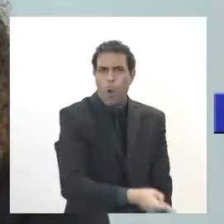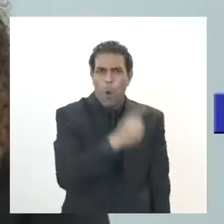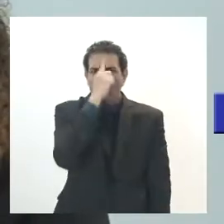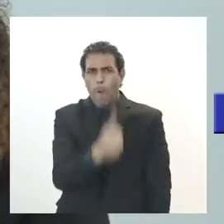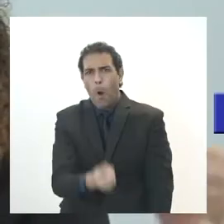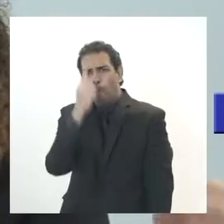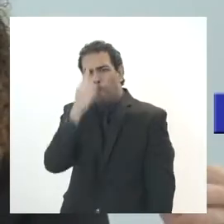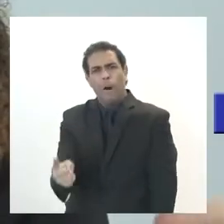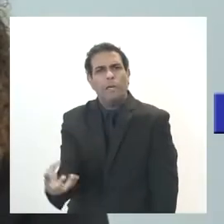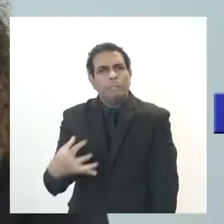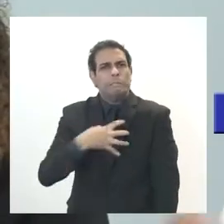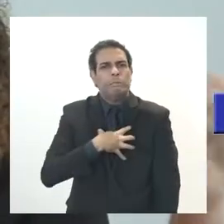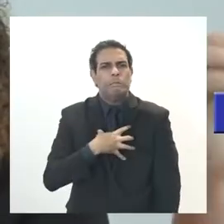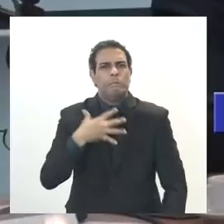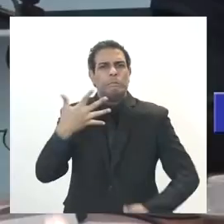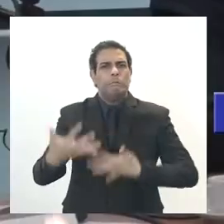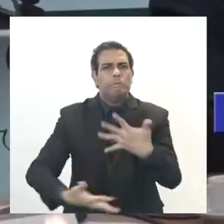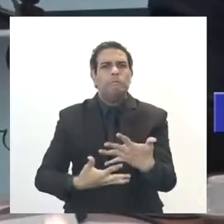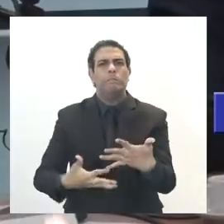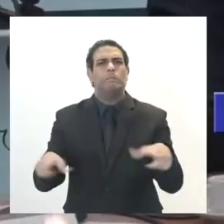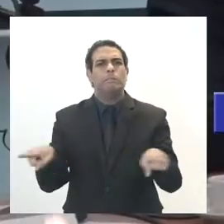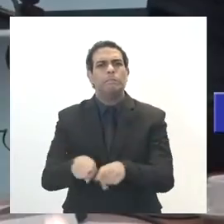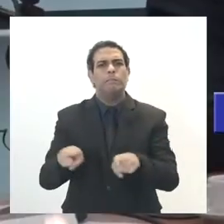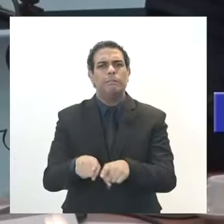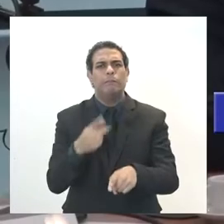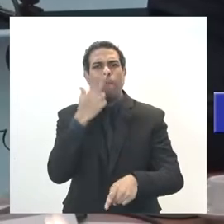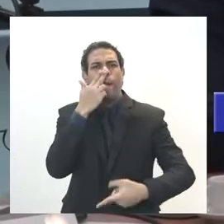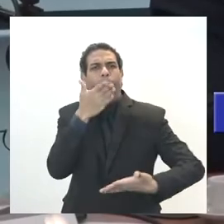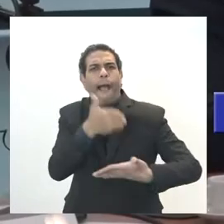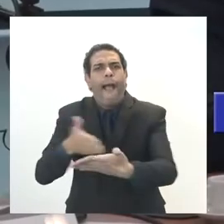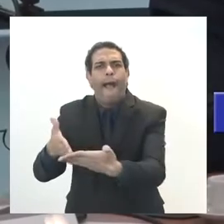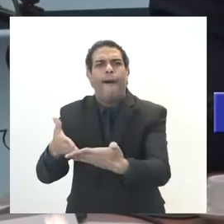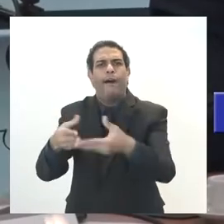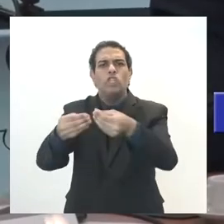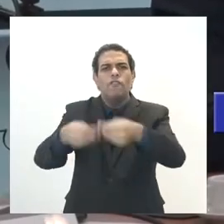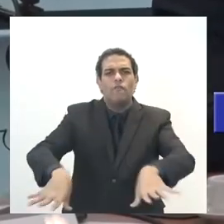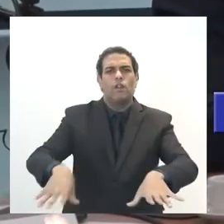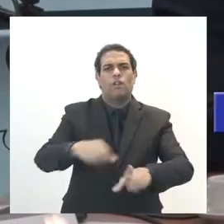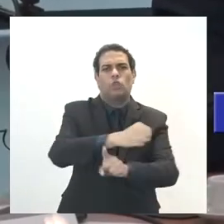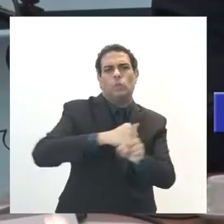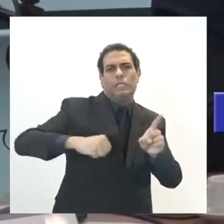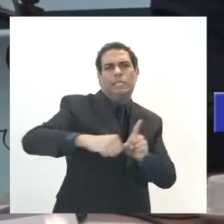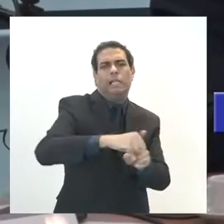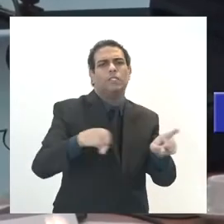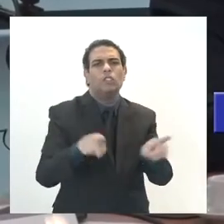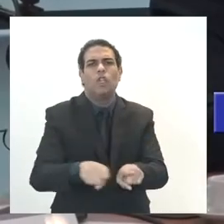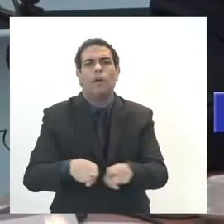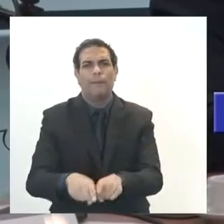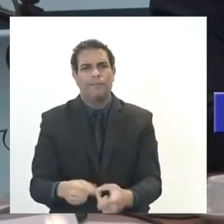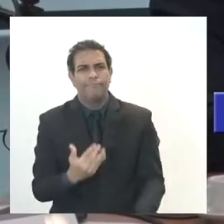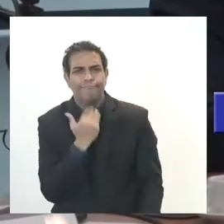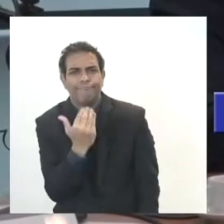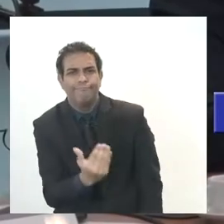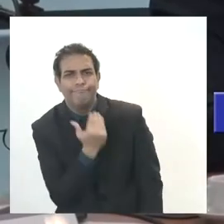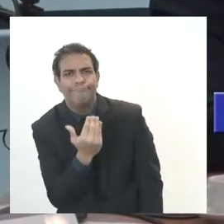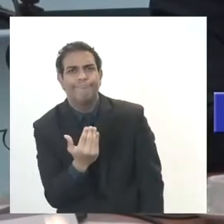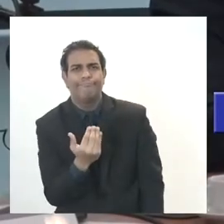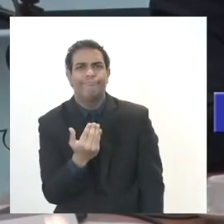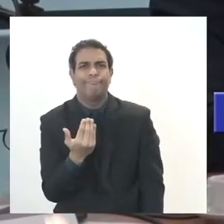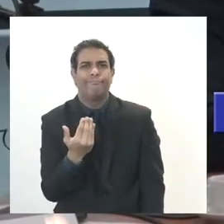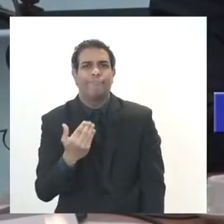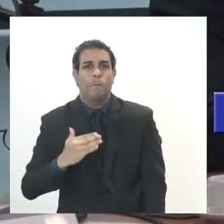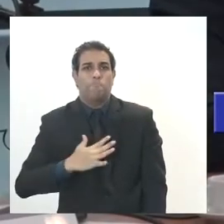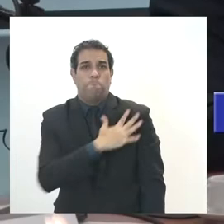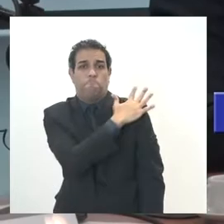que o tempo inteiro tem funciona os limites da nossa frágil democracia não é à toa que um governo autoritário